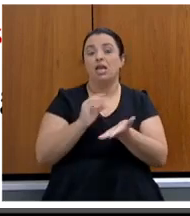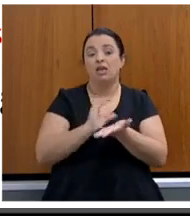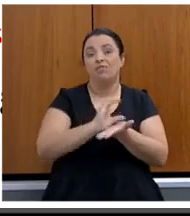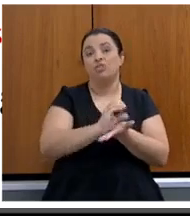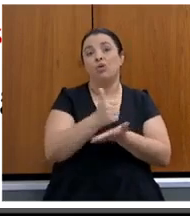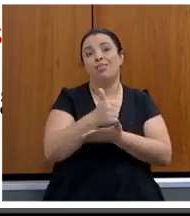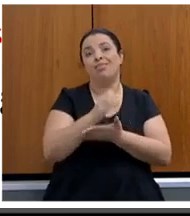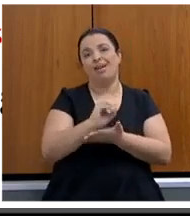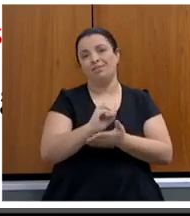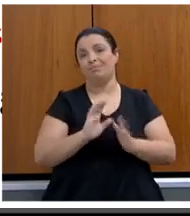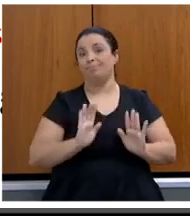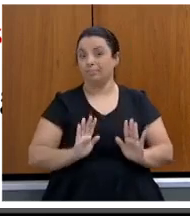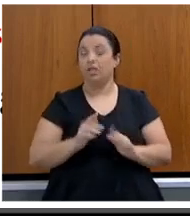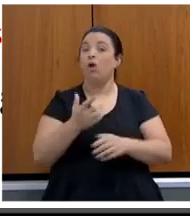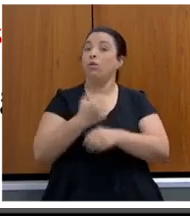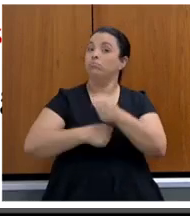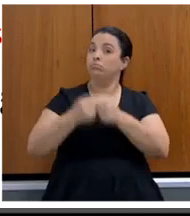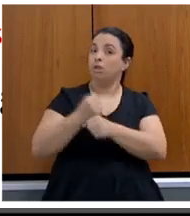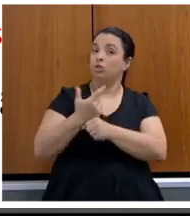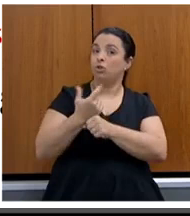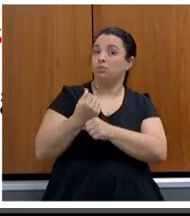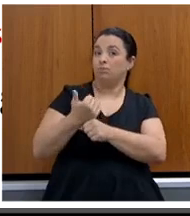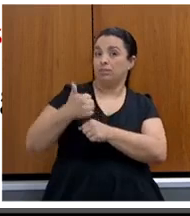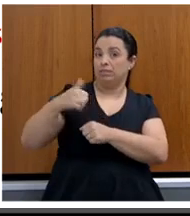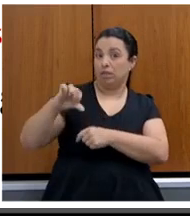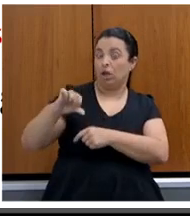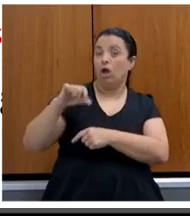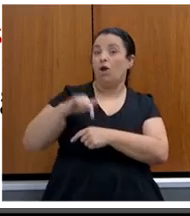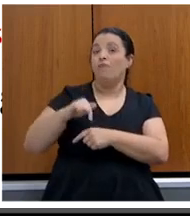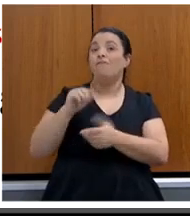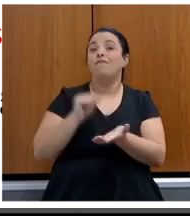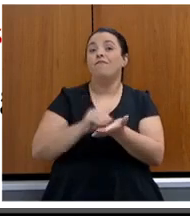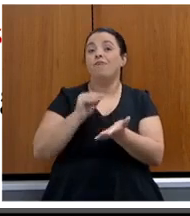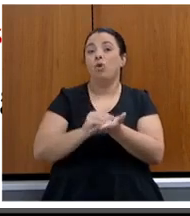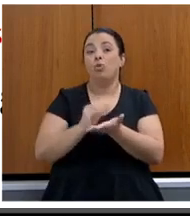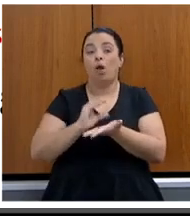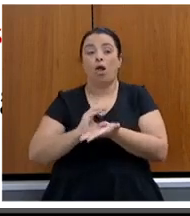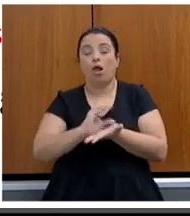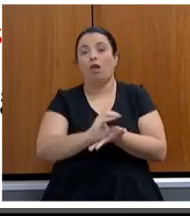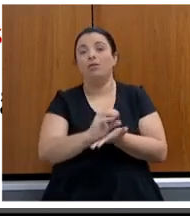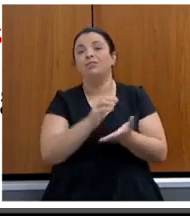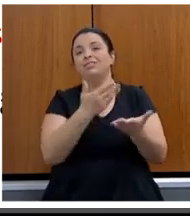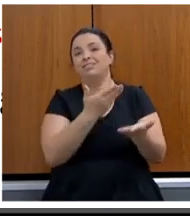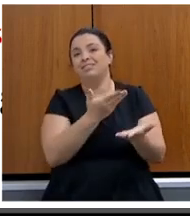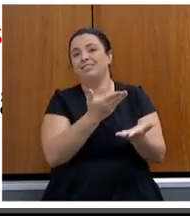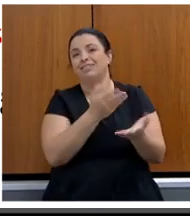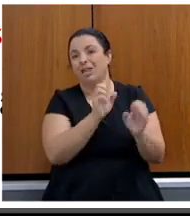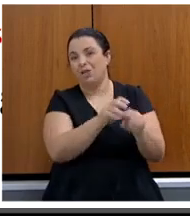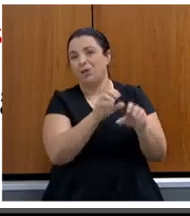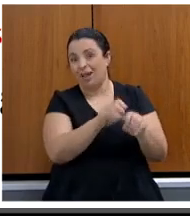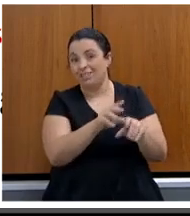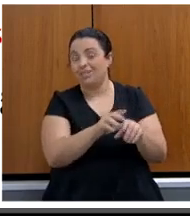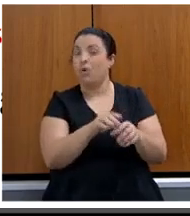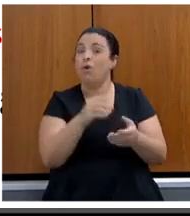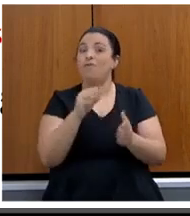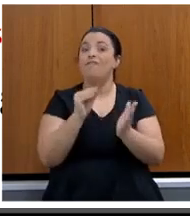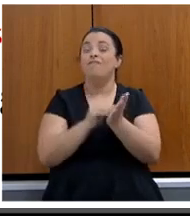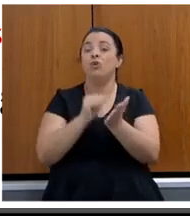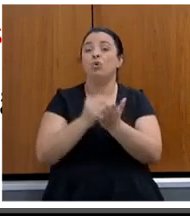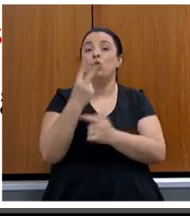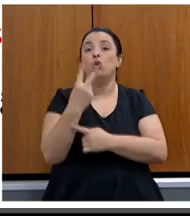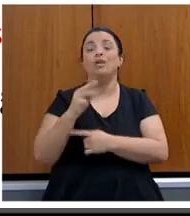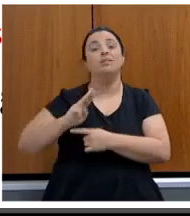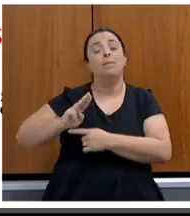ou seja 2019 Nós deixamos de investir na educação aqui no estado Dois Bilhões 740